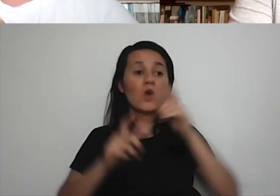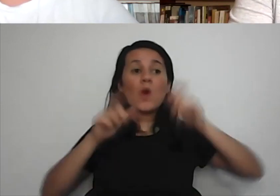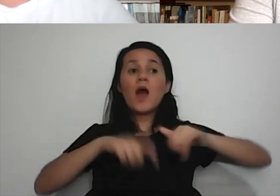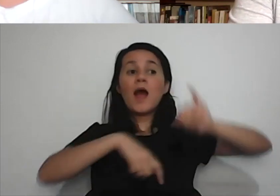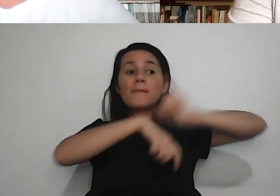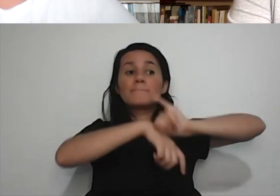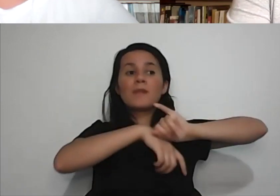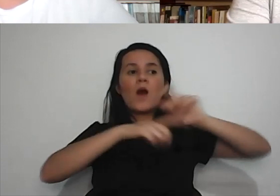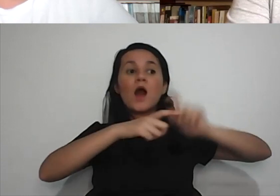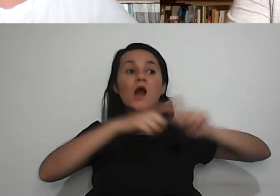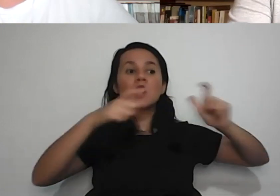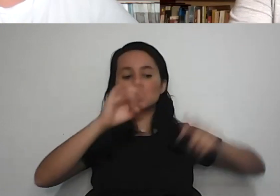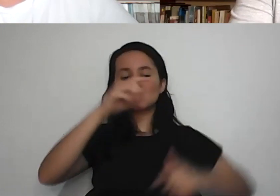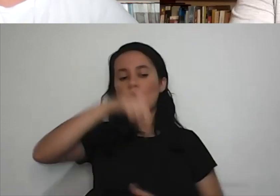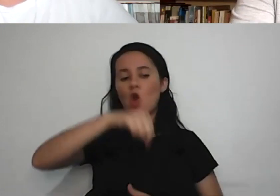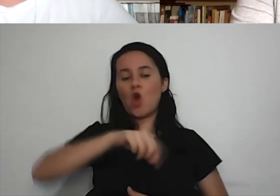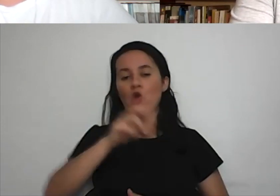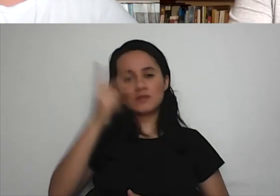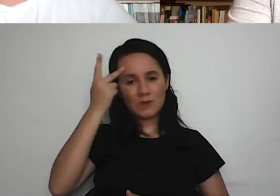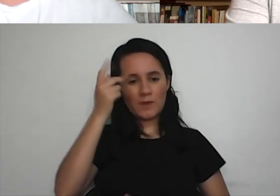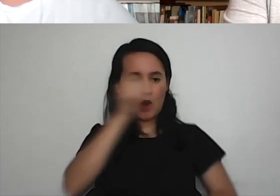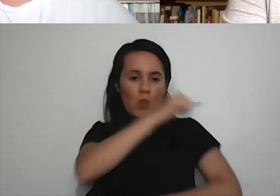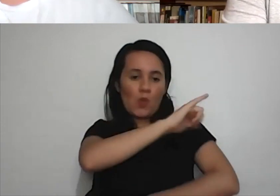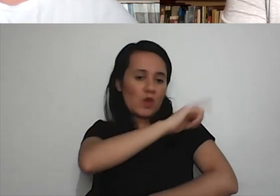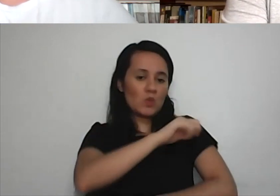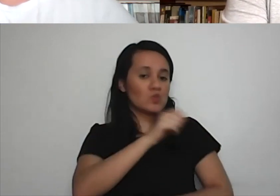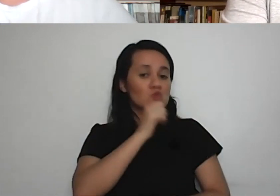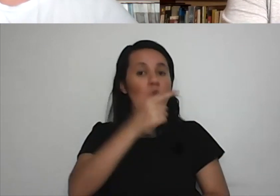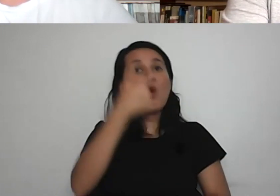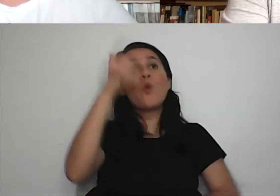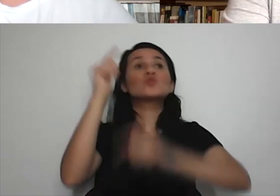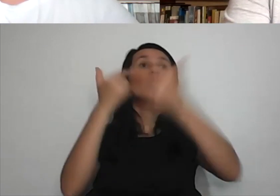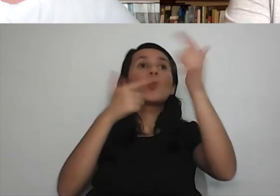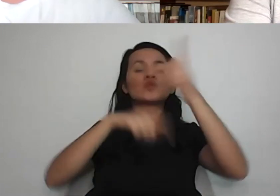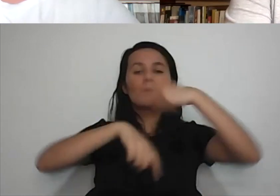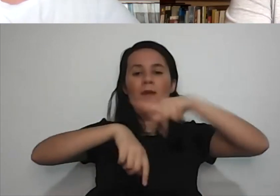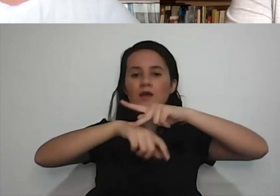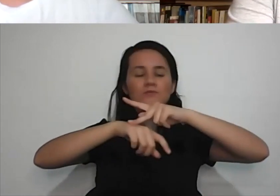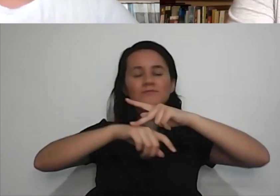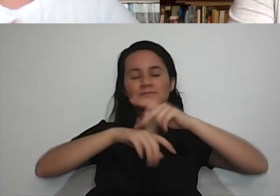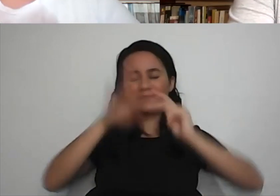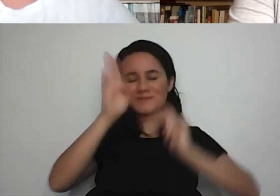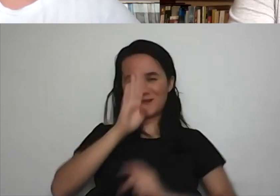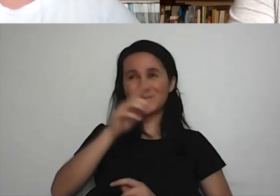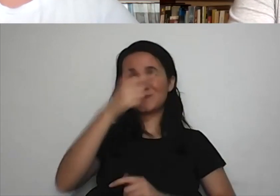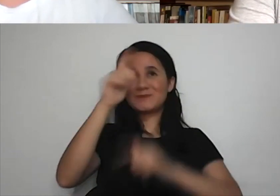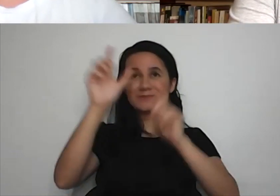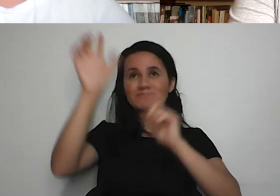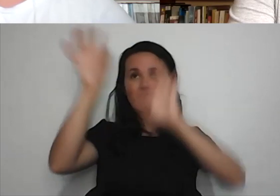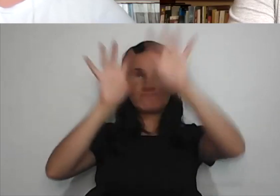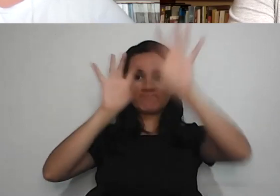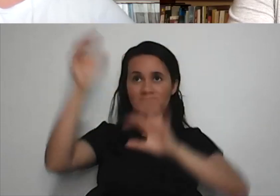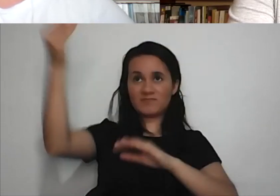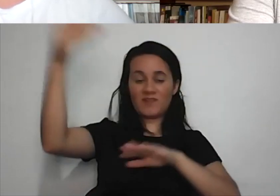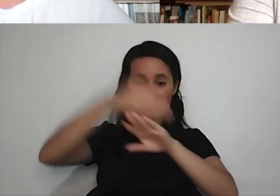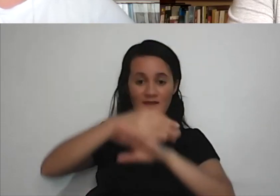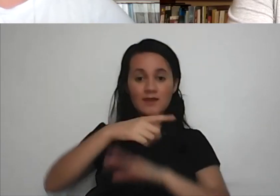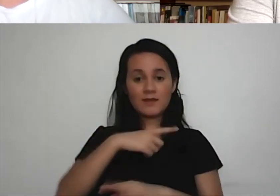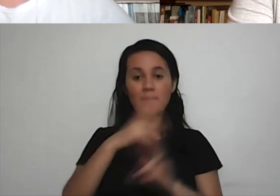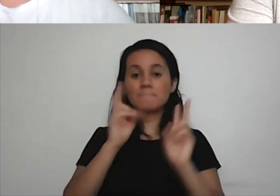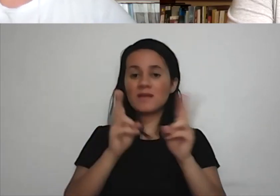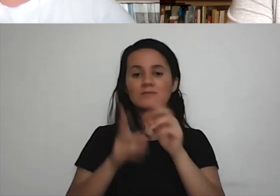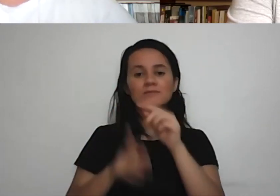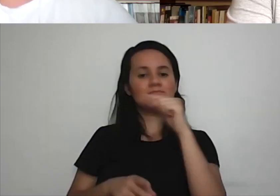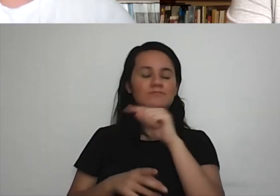só daqui, né, de São Paulo e Rio de Janeiro, eles vêm de outros lugares do país, mas o filtro ainda é o dessas grandes editoras, né?